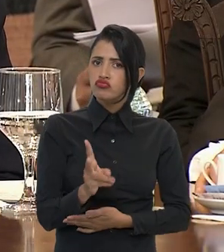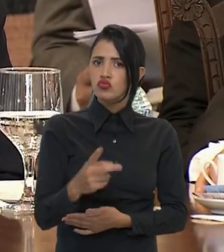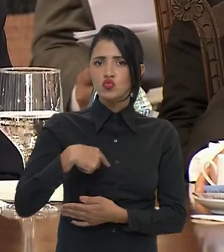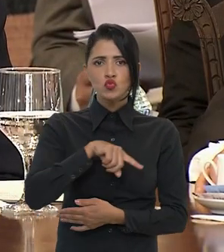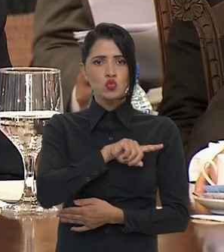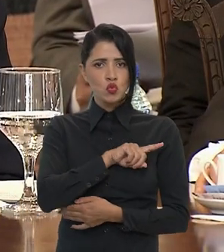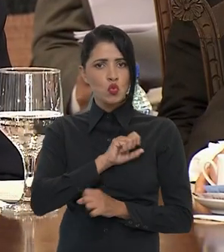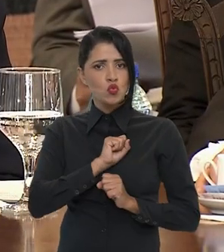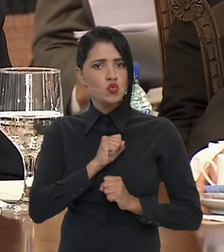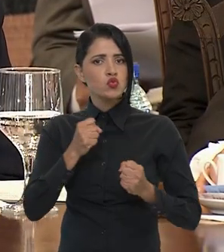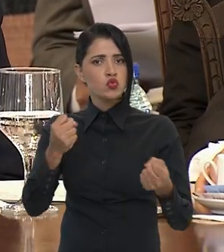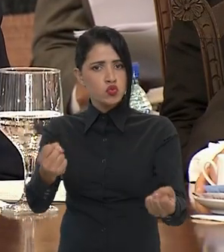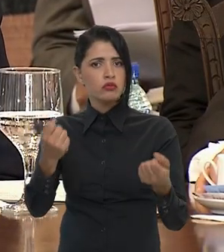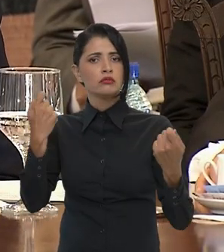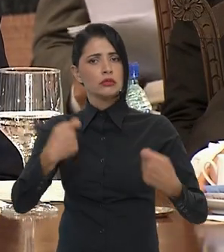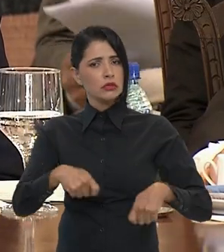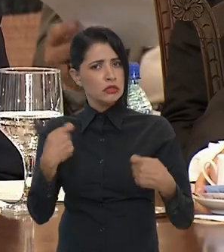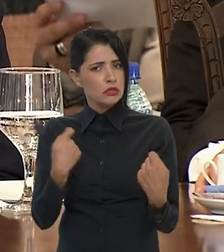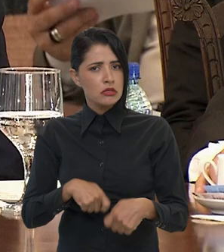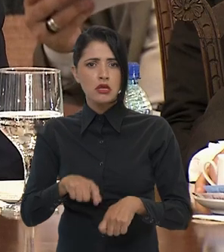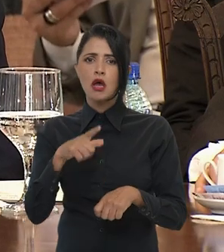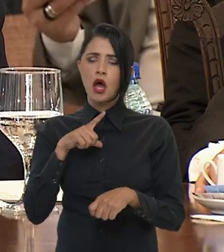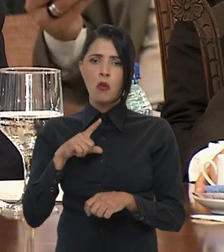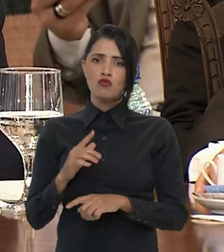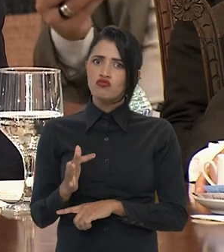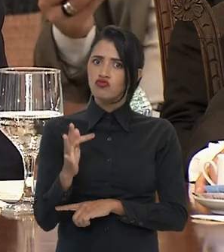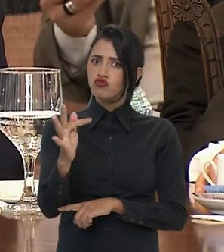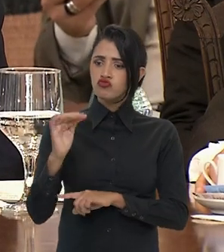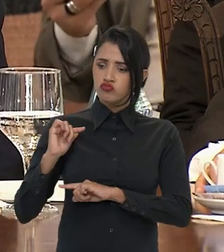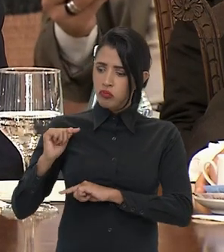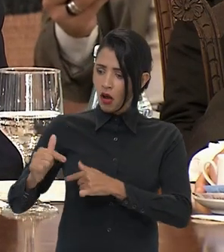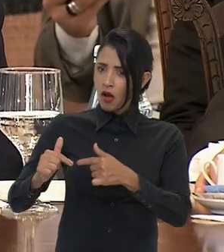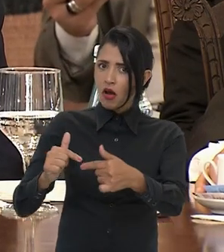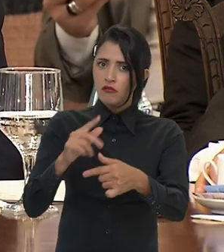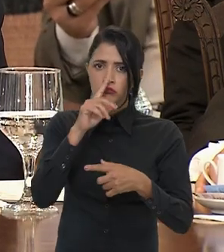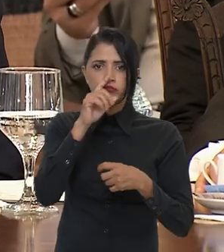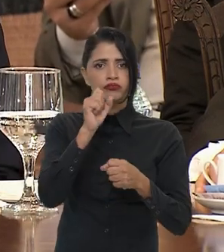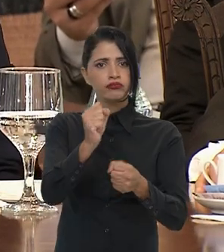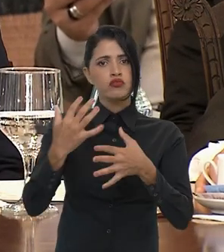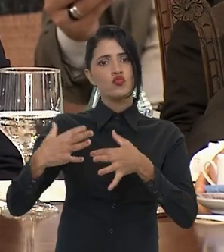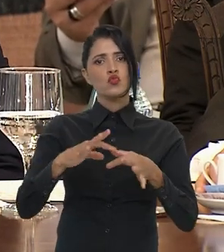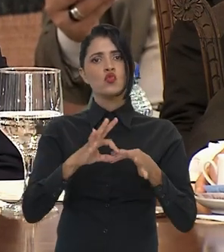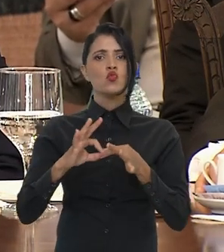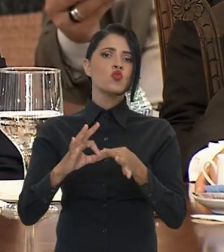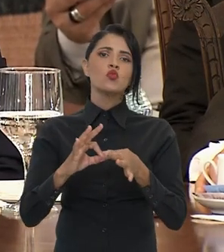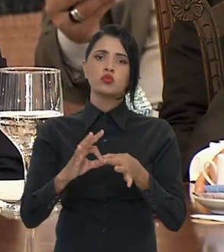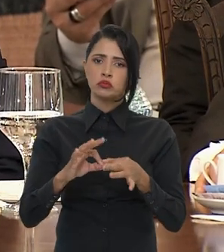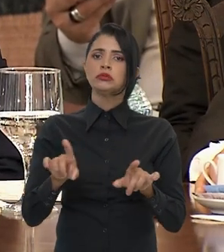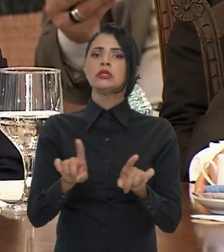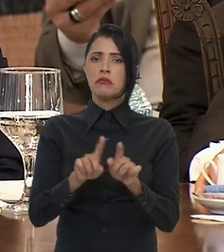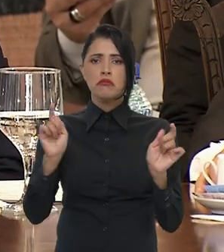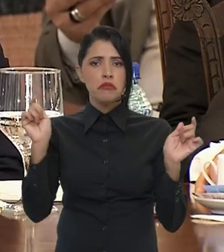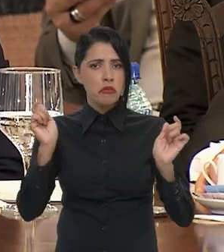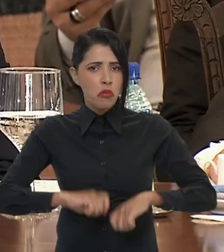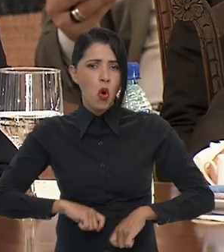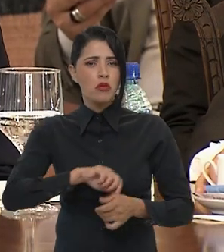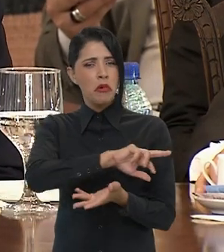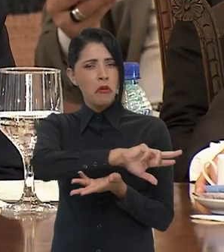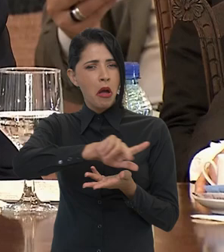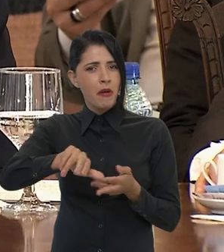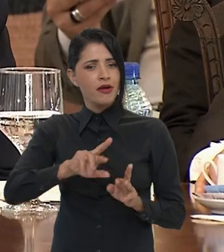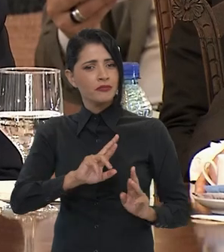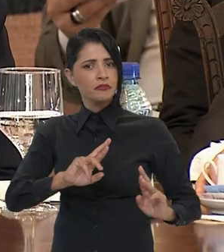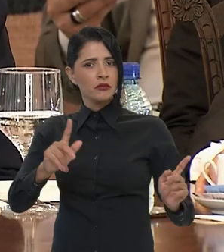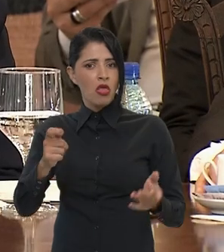objetivo permanente de todos nós. Precisamos deixar raízes fortes para as futuras gerações. Permitir